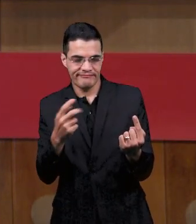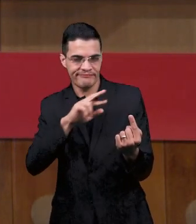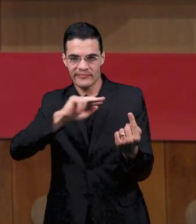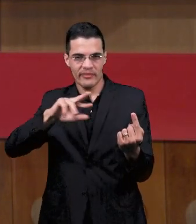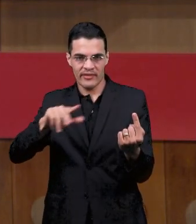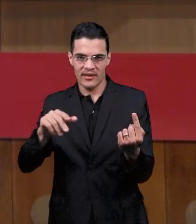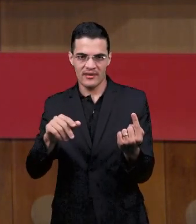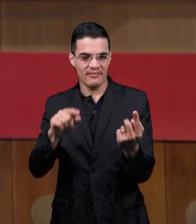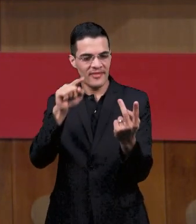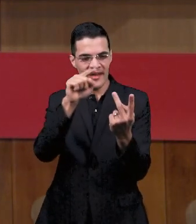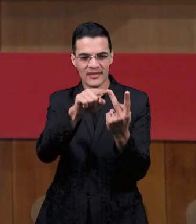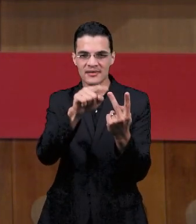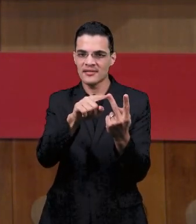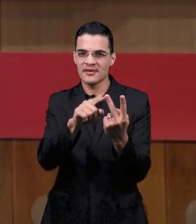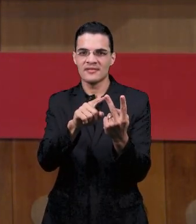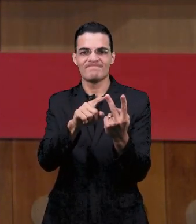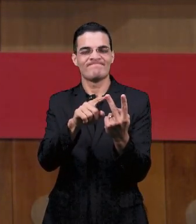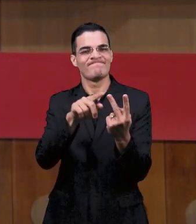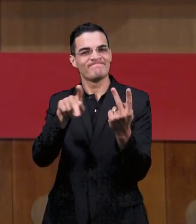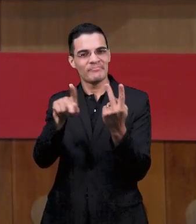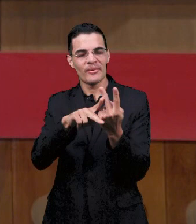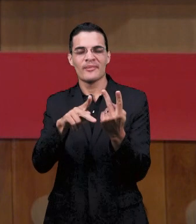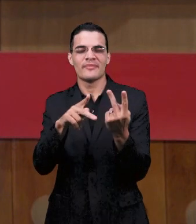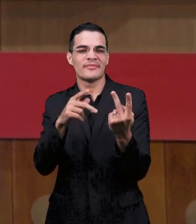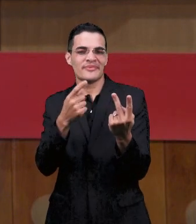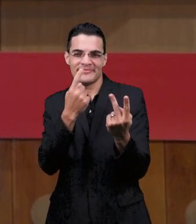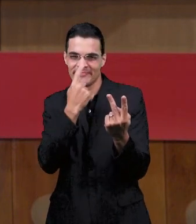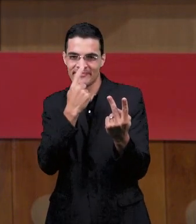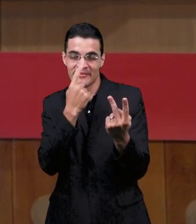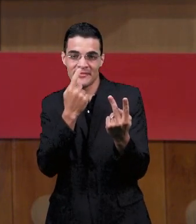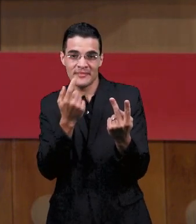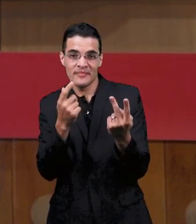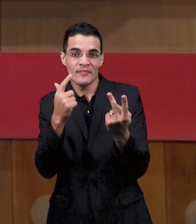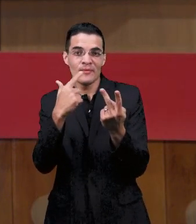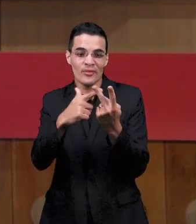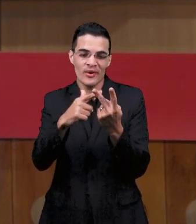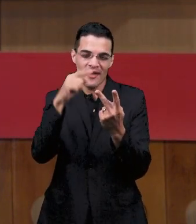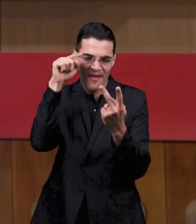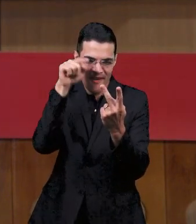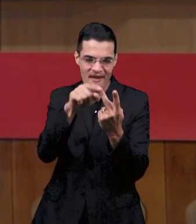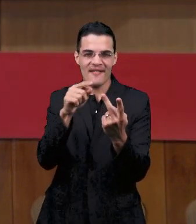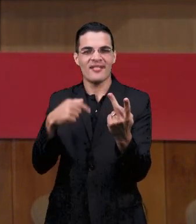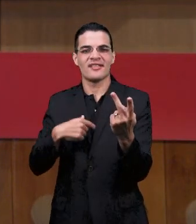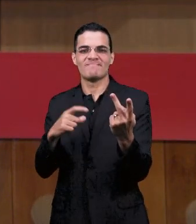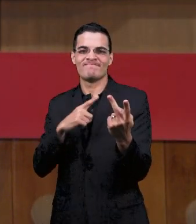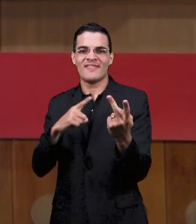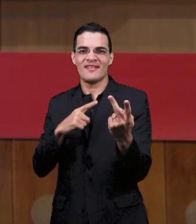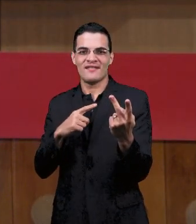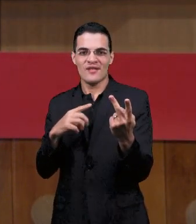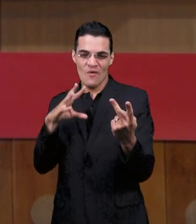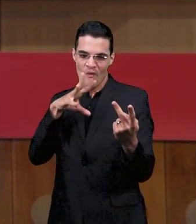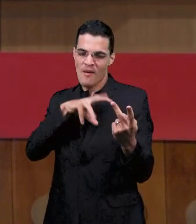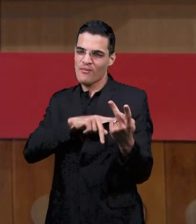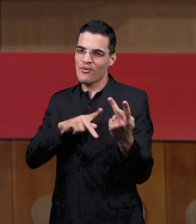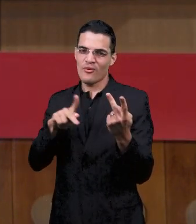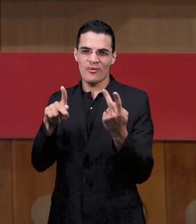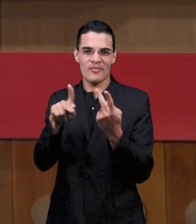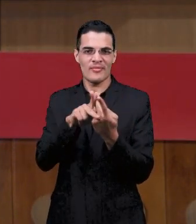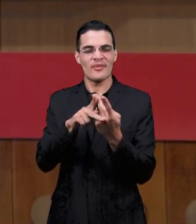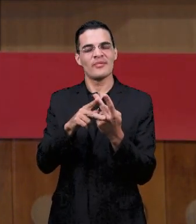até um debate, né? É minha, quem está... Aí Salomão fala assim, não, traz aqui uma